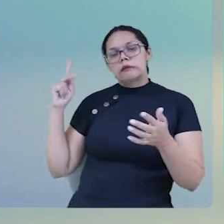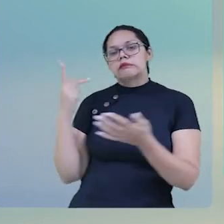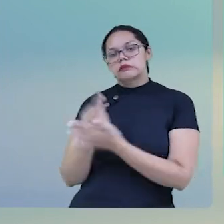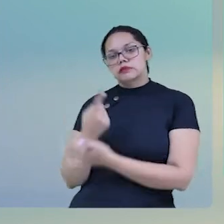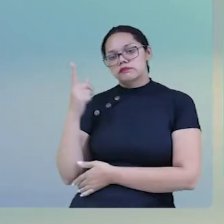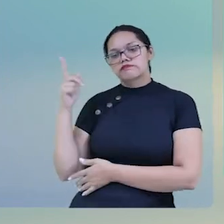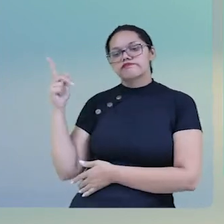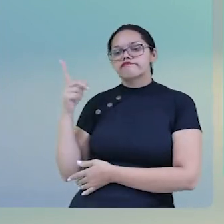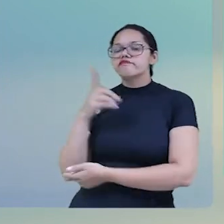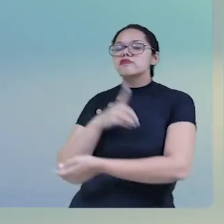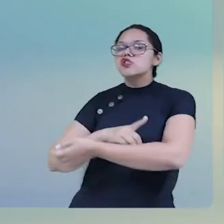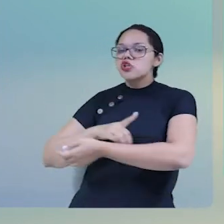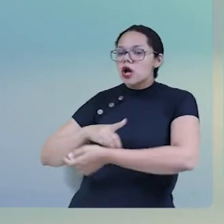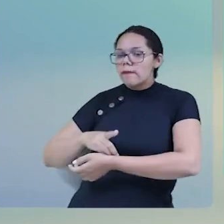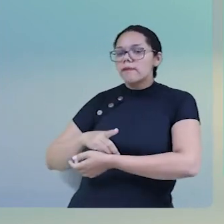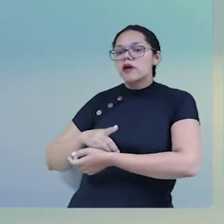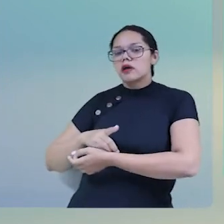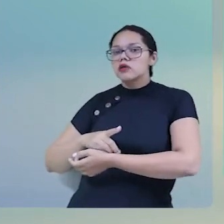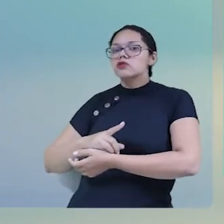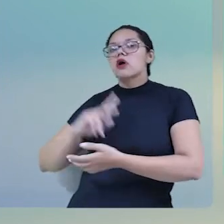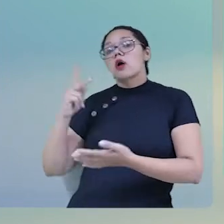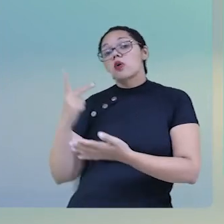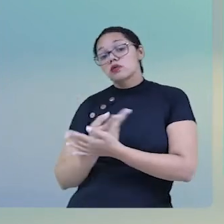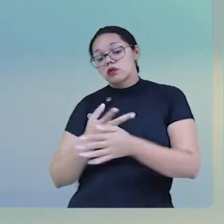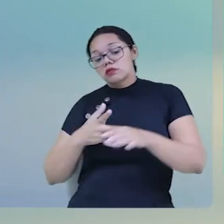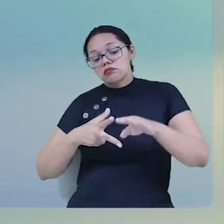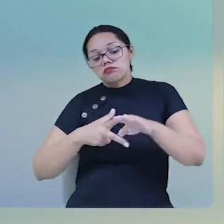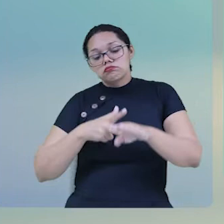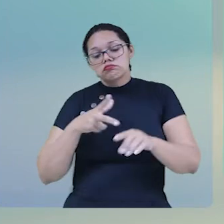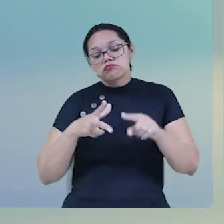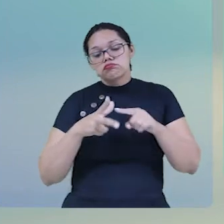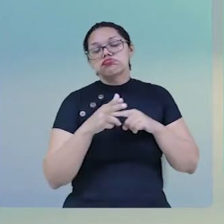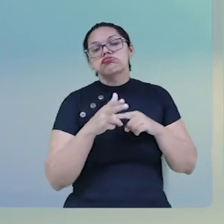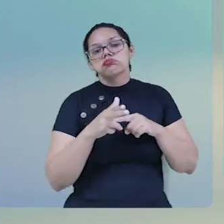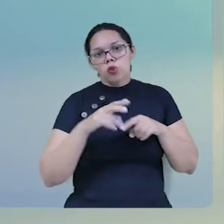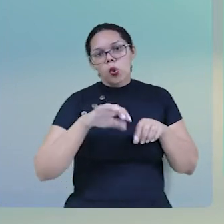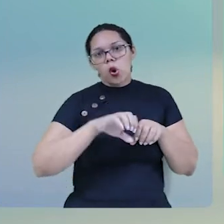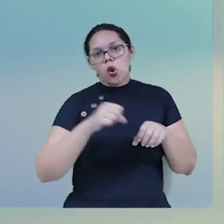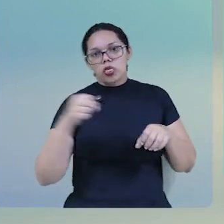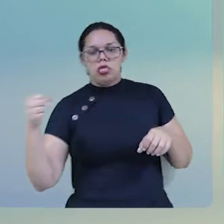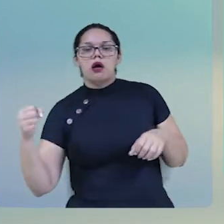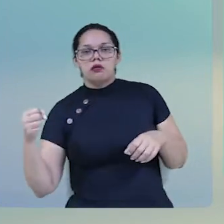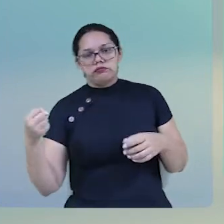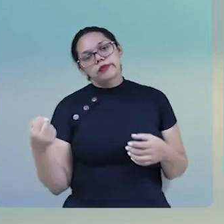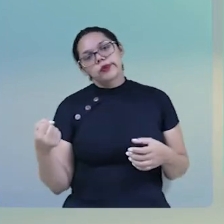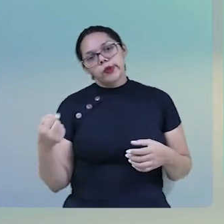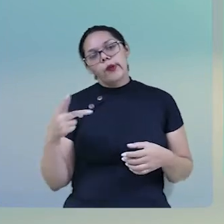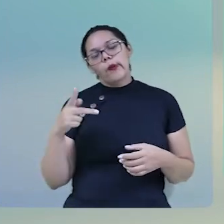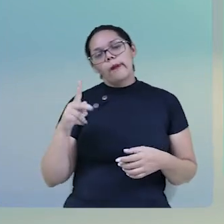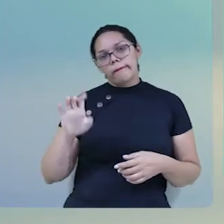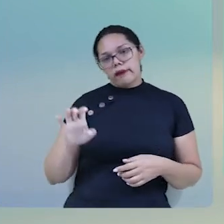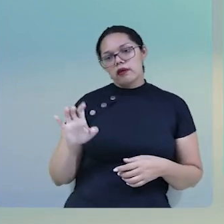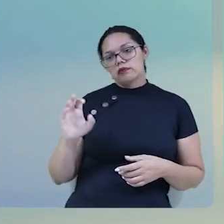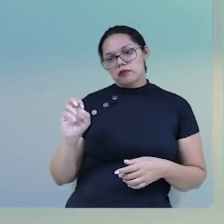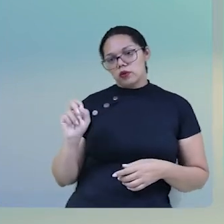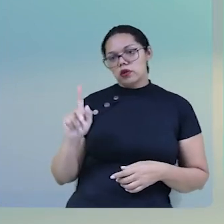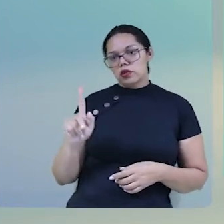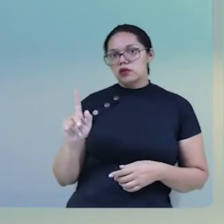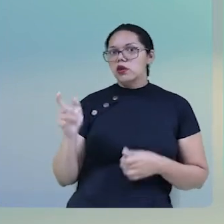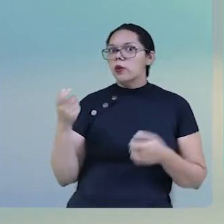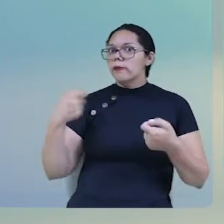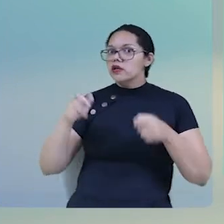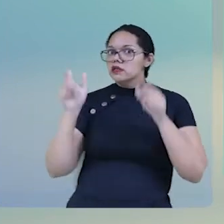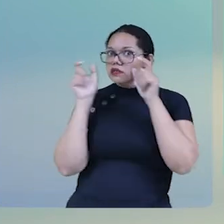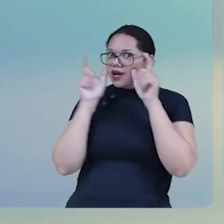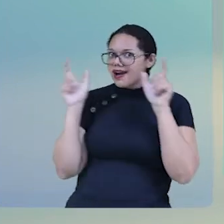aí e podem acometer e levar a uma possível amputação do seu membro inferior.